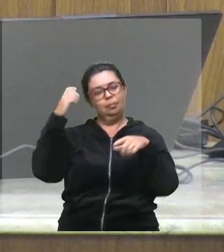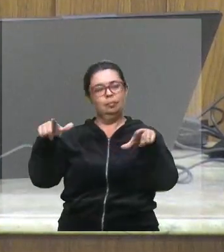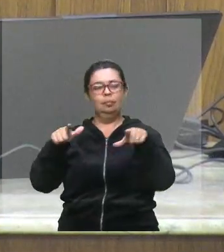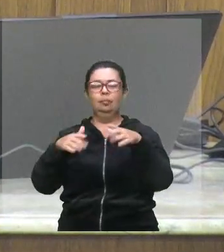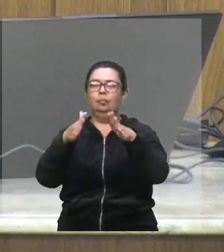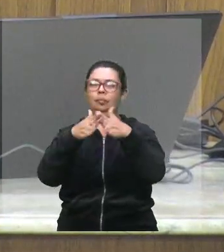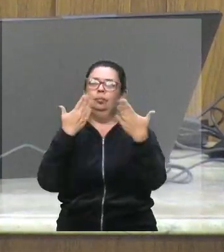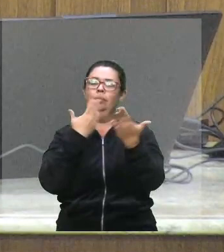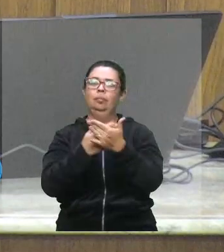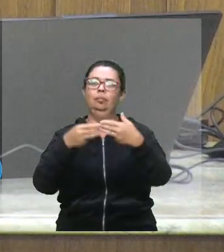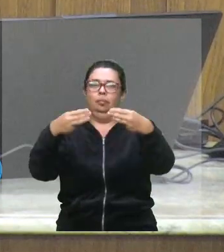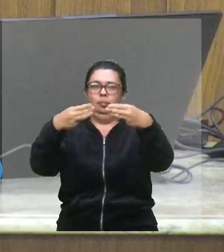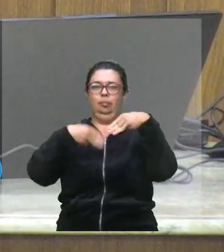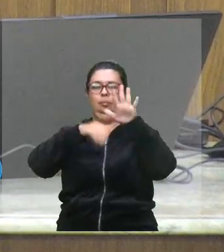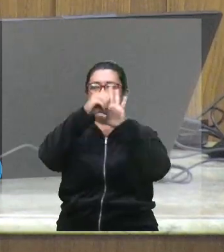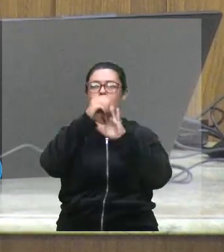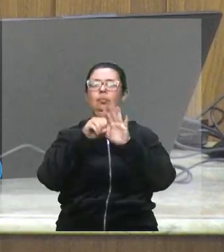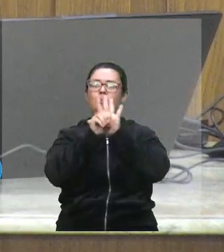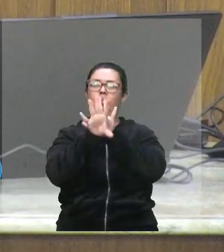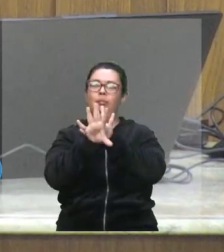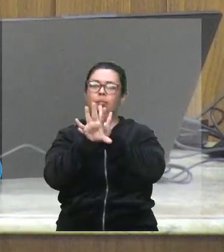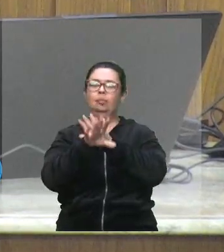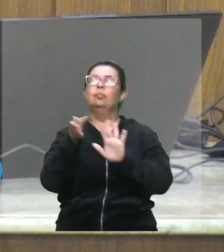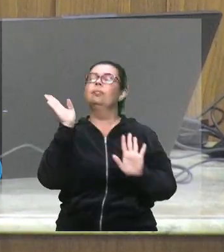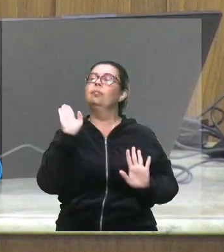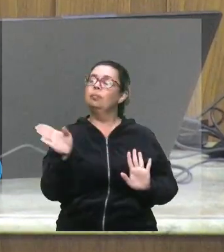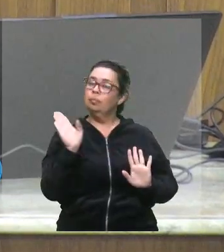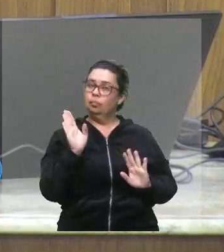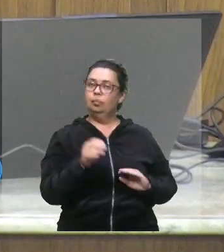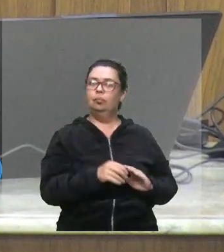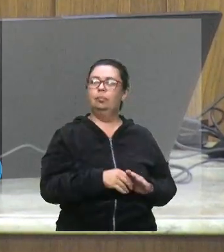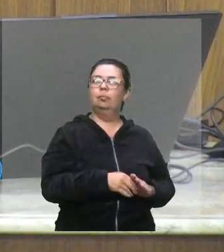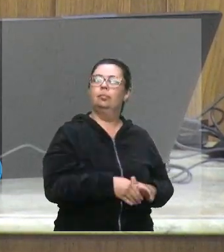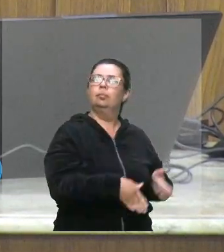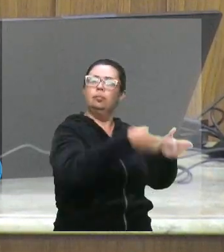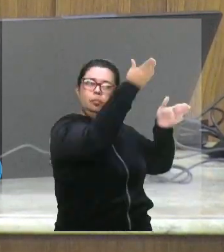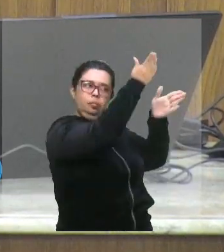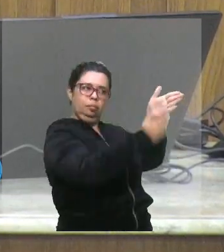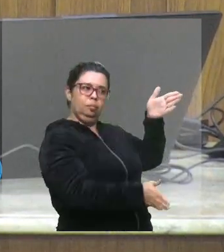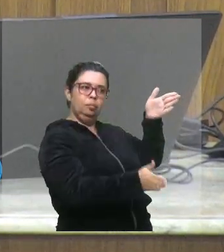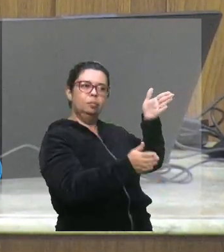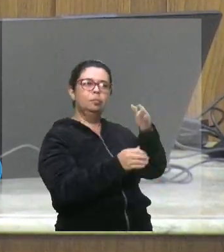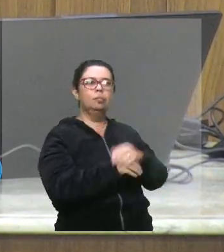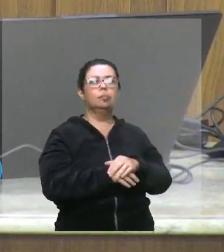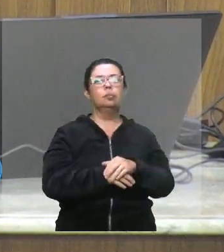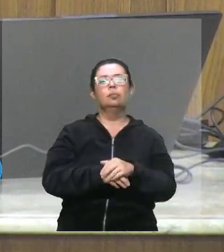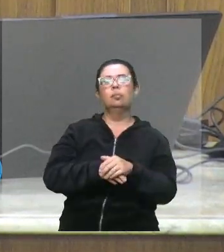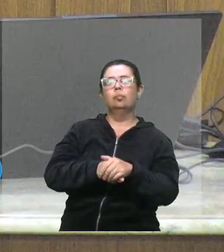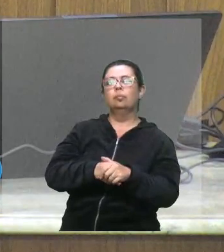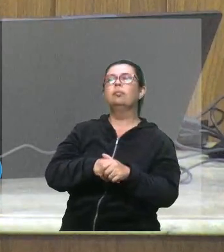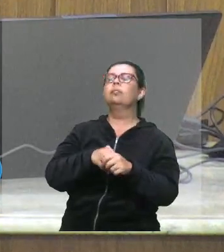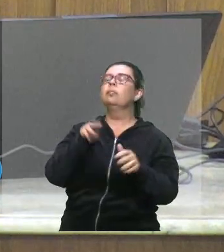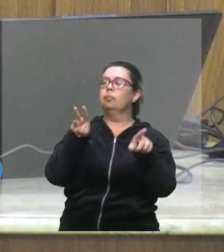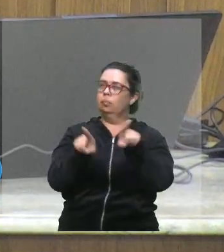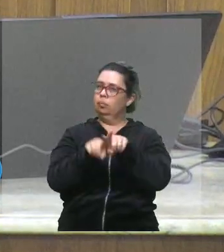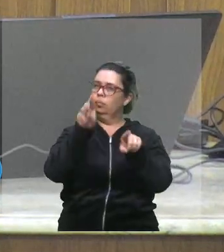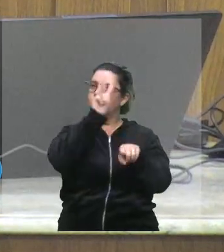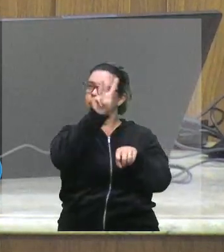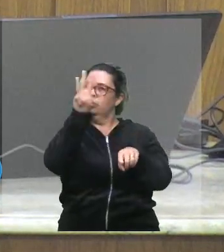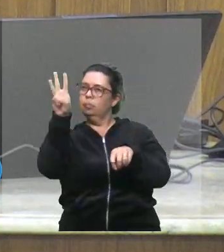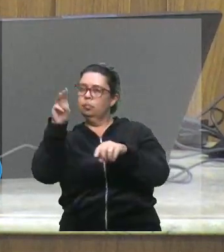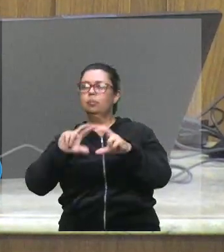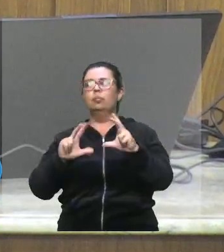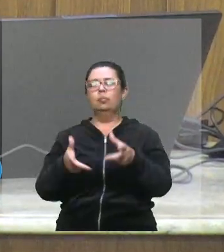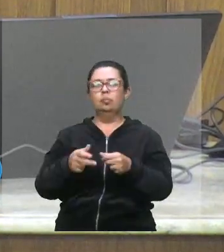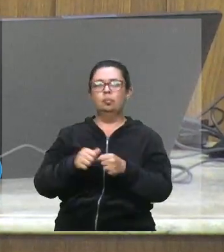Os requerimentos, moções e indicações estão disponíveis no mural do site da Câmara, para a ciência dos vereadores